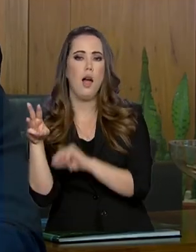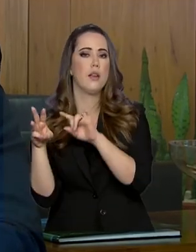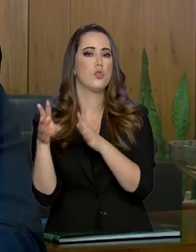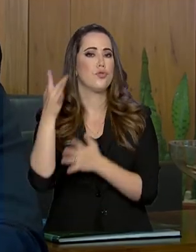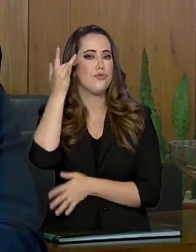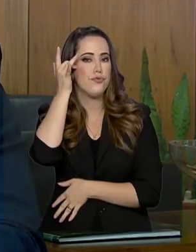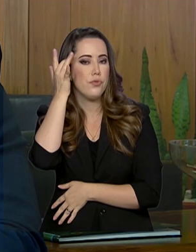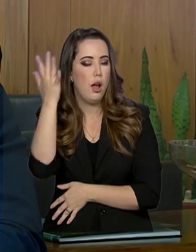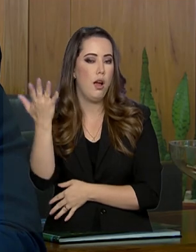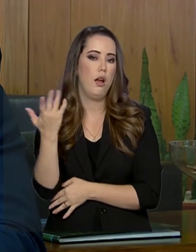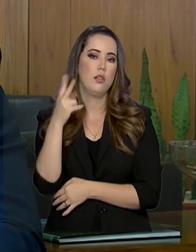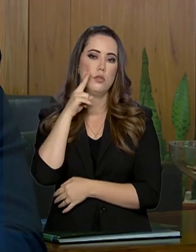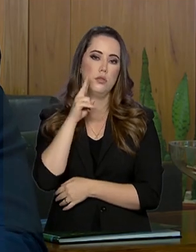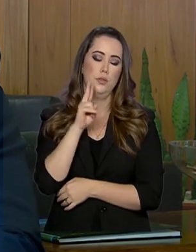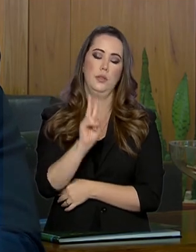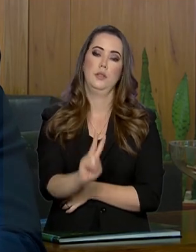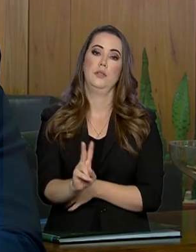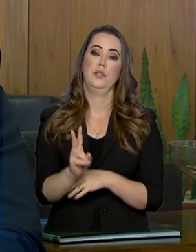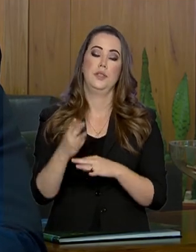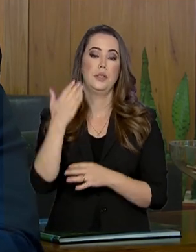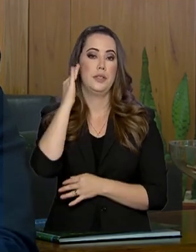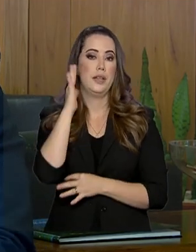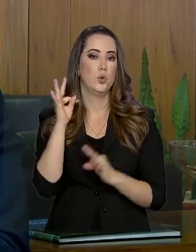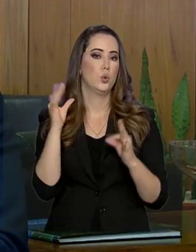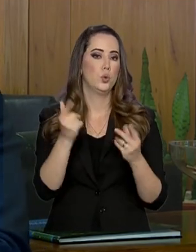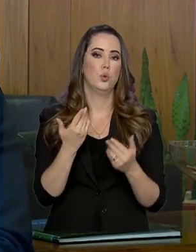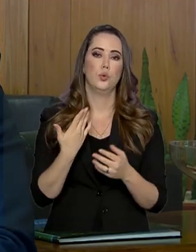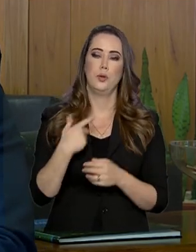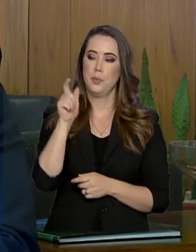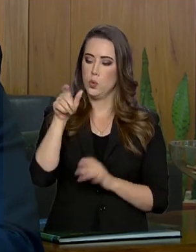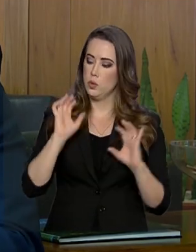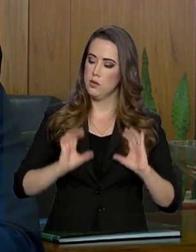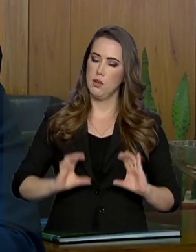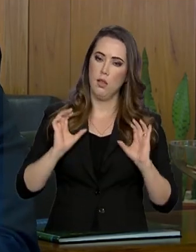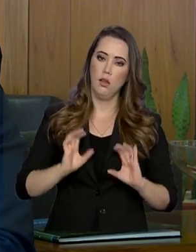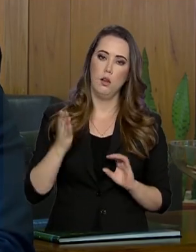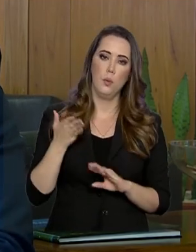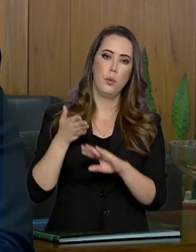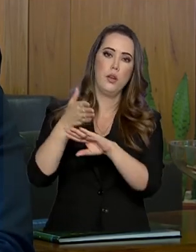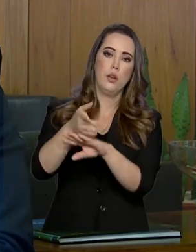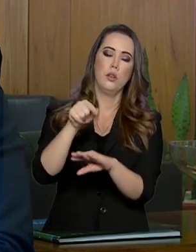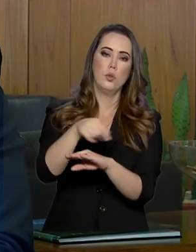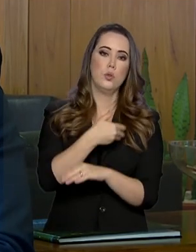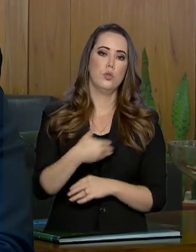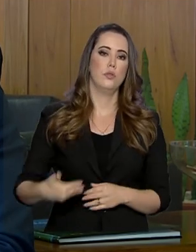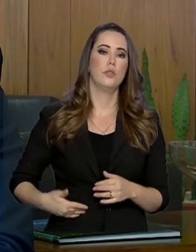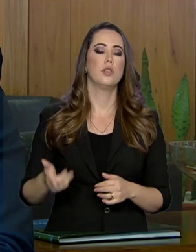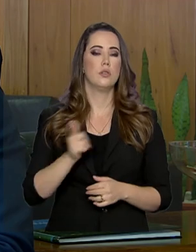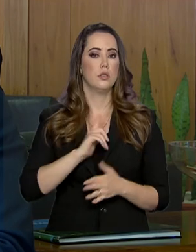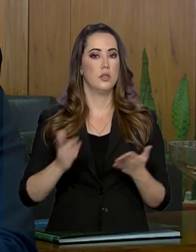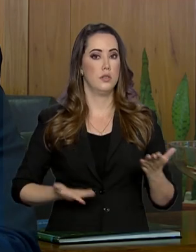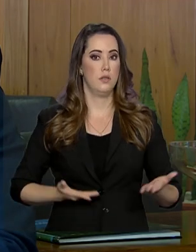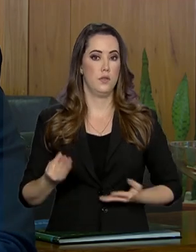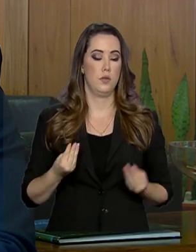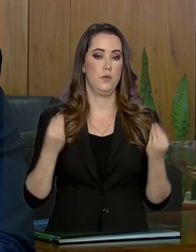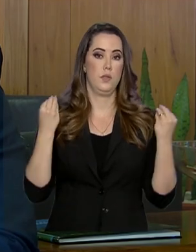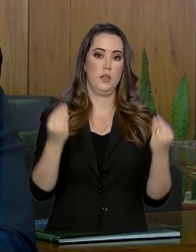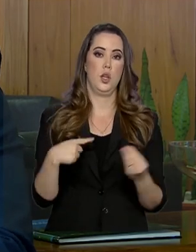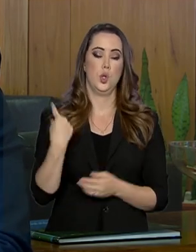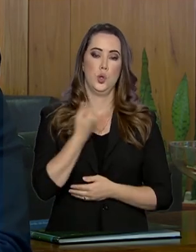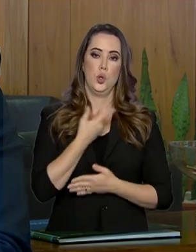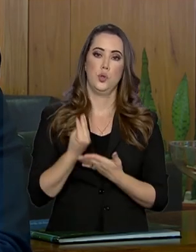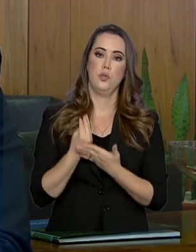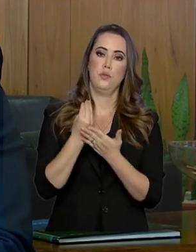intuitiva e de forma fácil de se entender esse acesso do cidadão àquilo que o governo tem de serviço a oferecer. Então, nós que